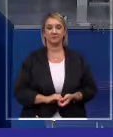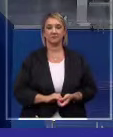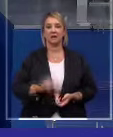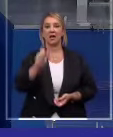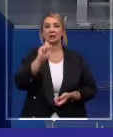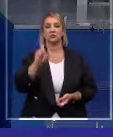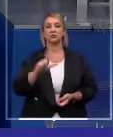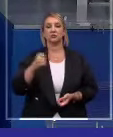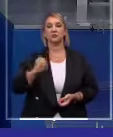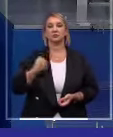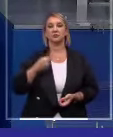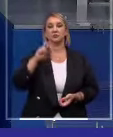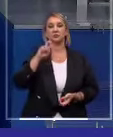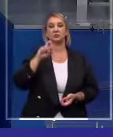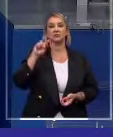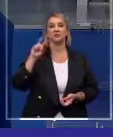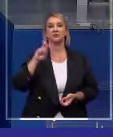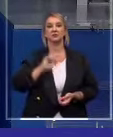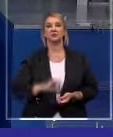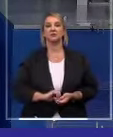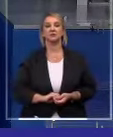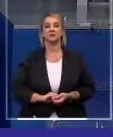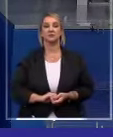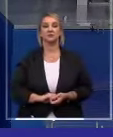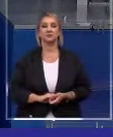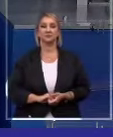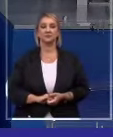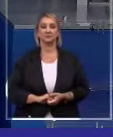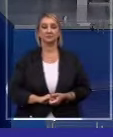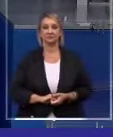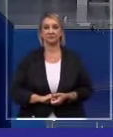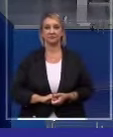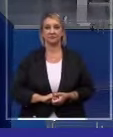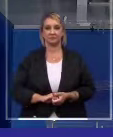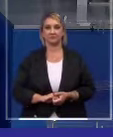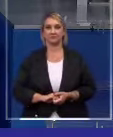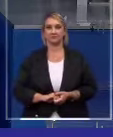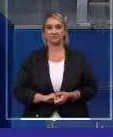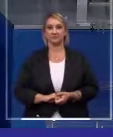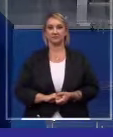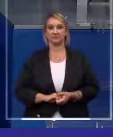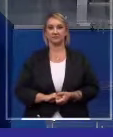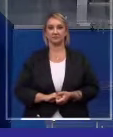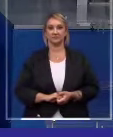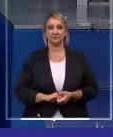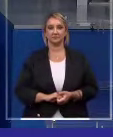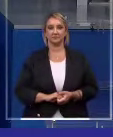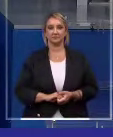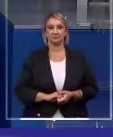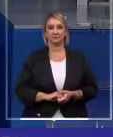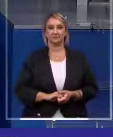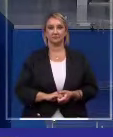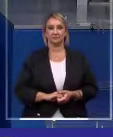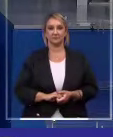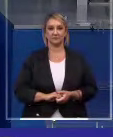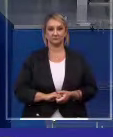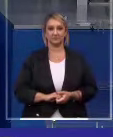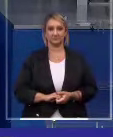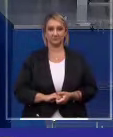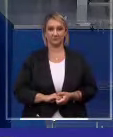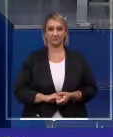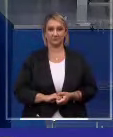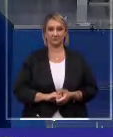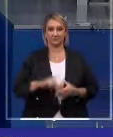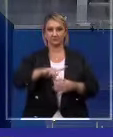bola azul, número 55. Bola azul, número 55. Quarta e penúltima bola do sorteio da quina desta noite. E